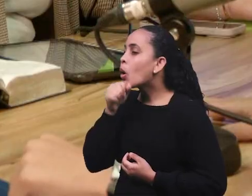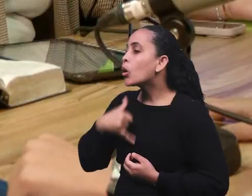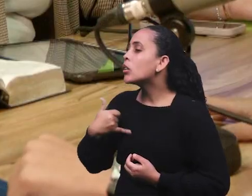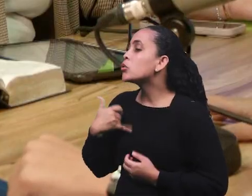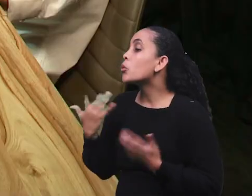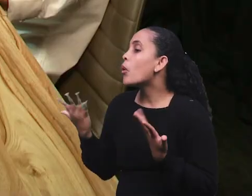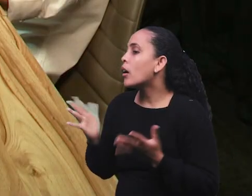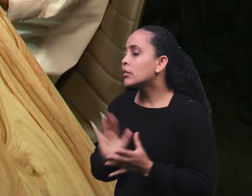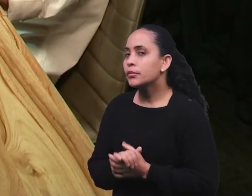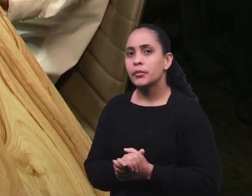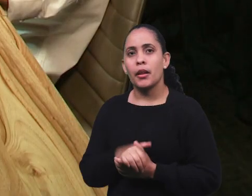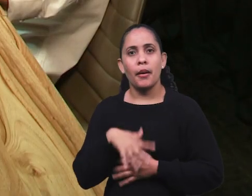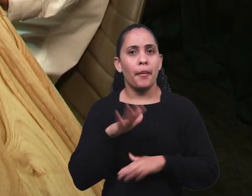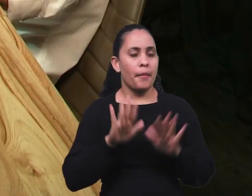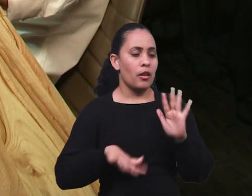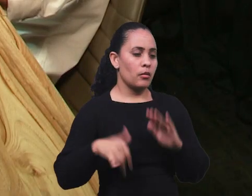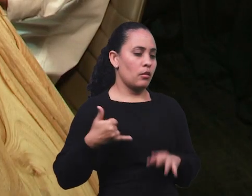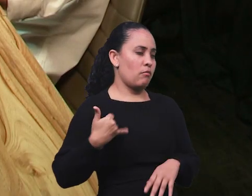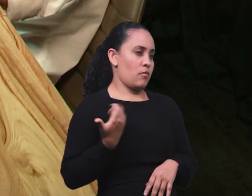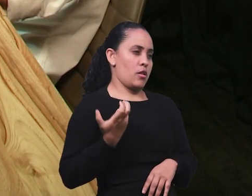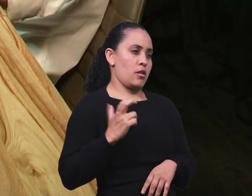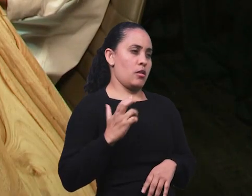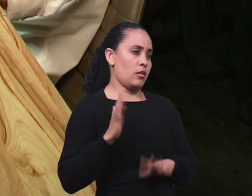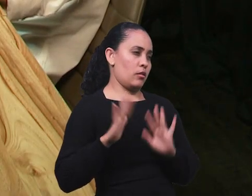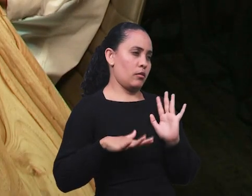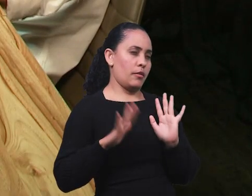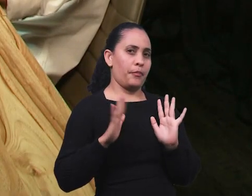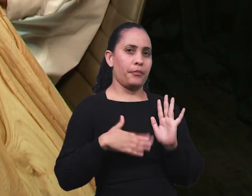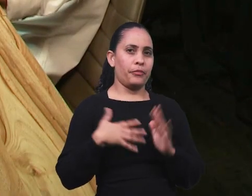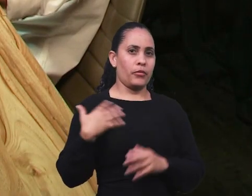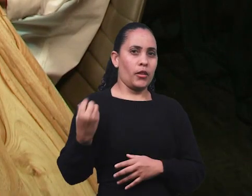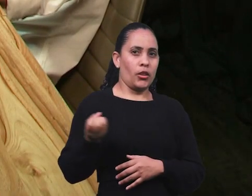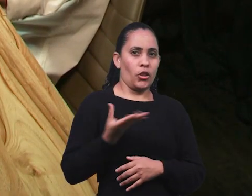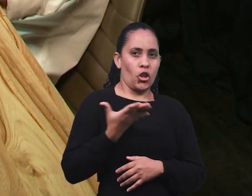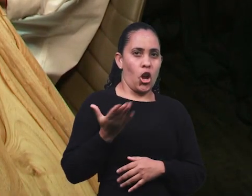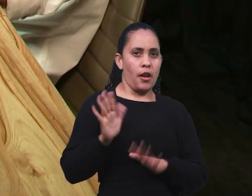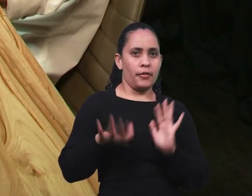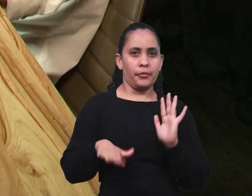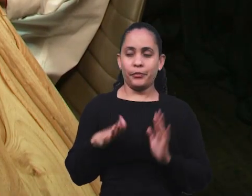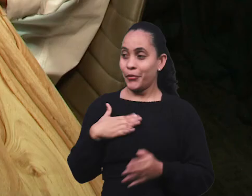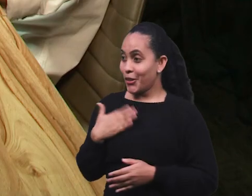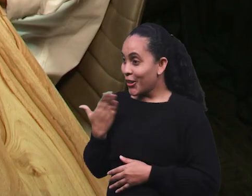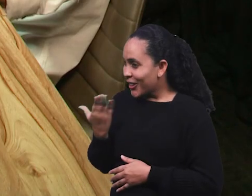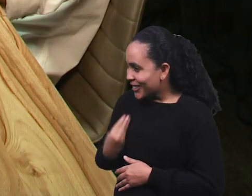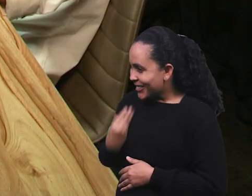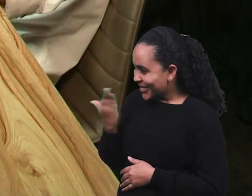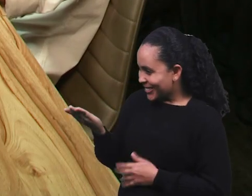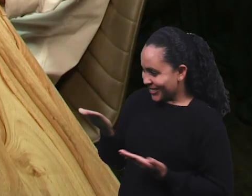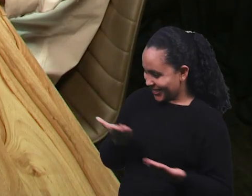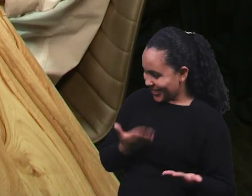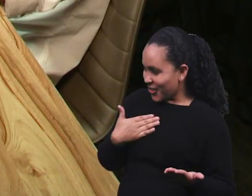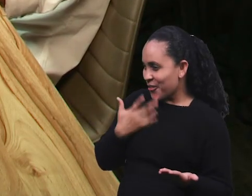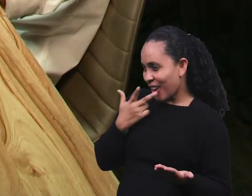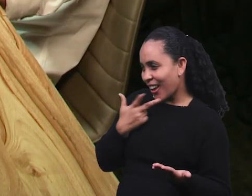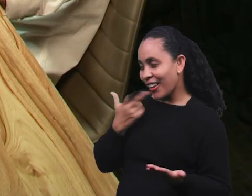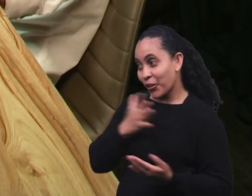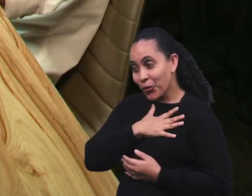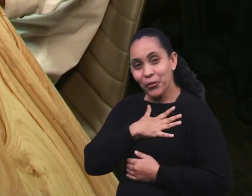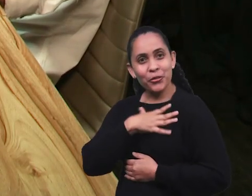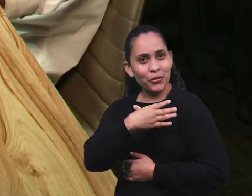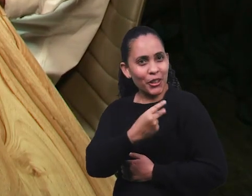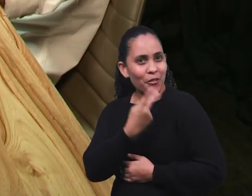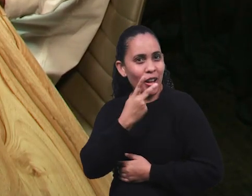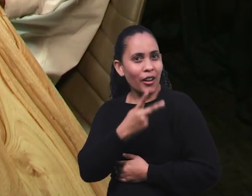anos? Mais ou menos uns 15, eu acho. Nova, né? E hoje você aqui, né? Hoje você Montando